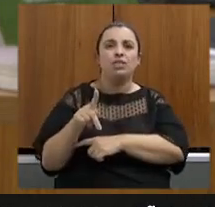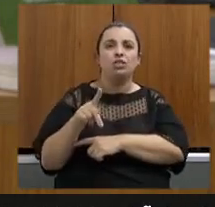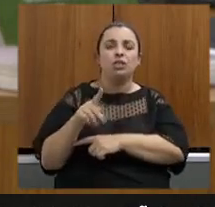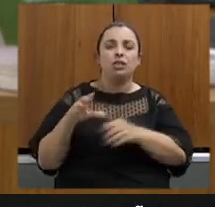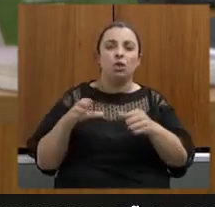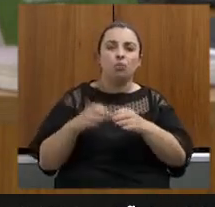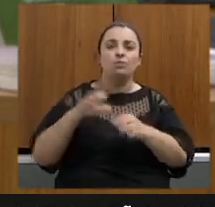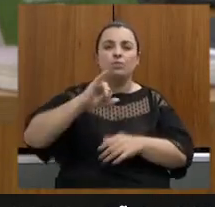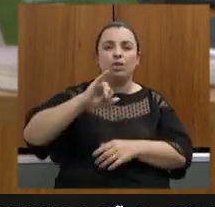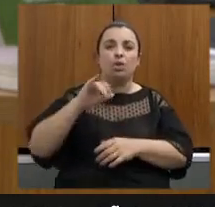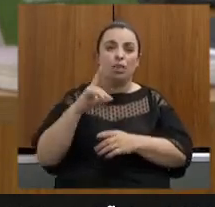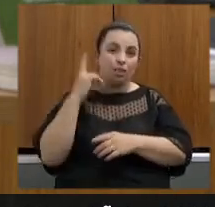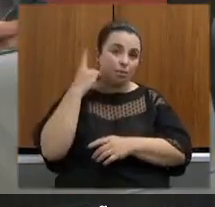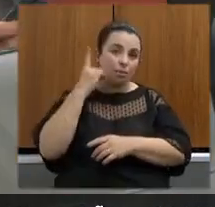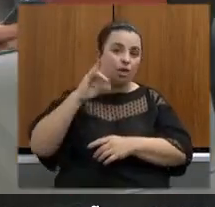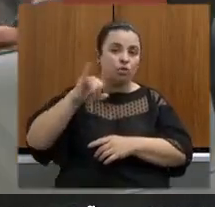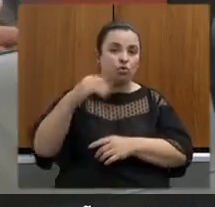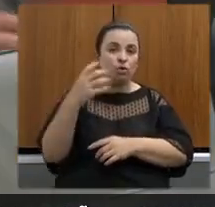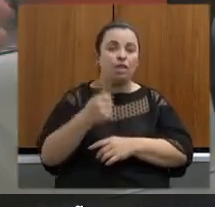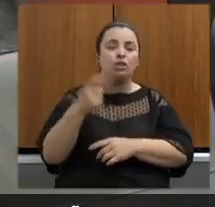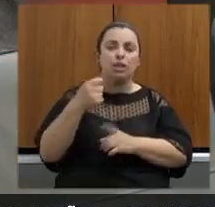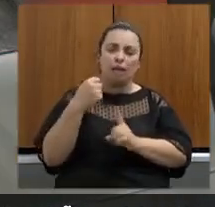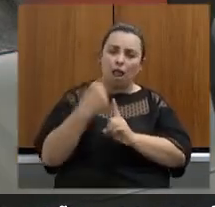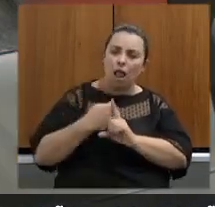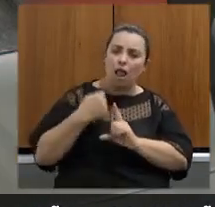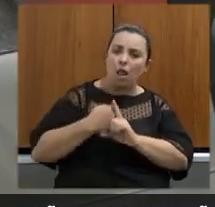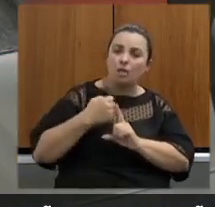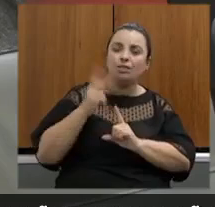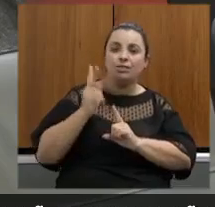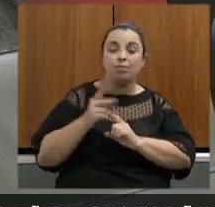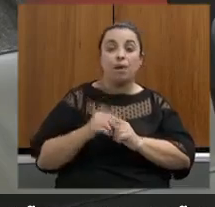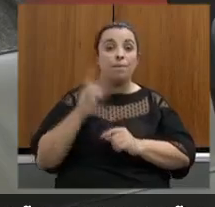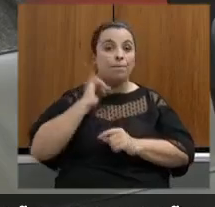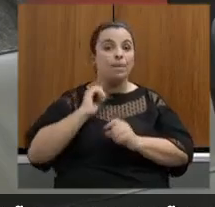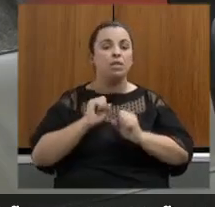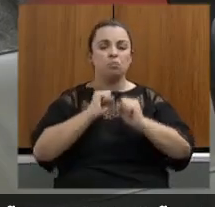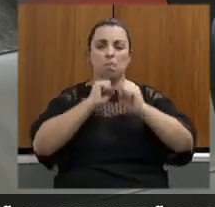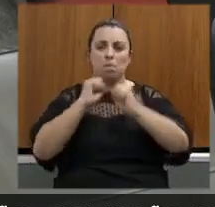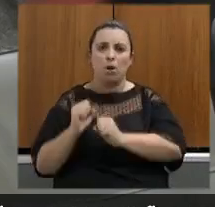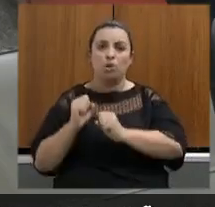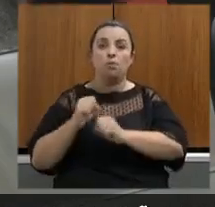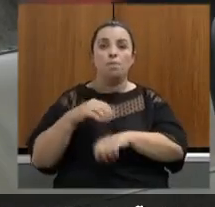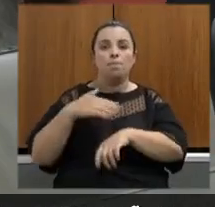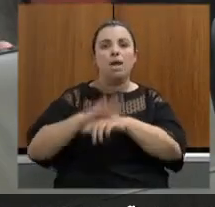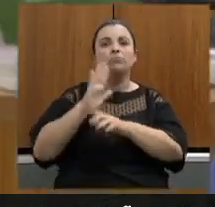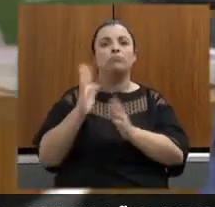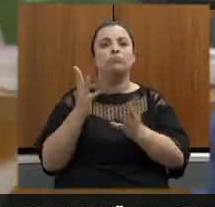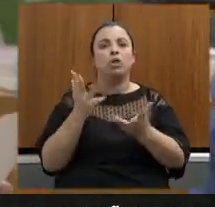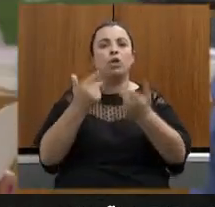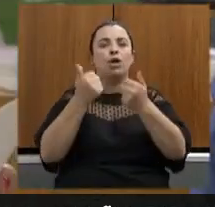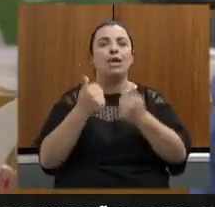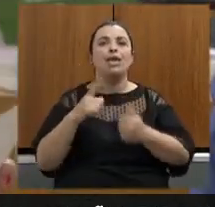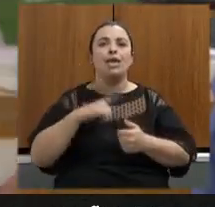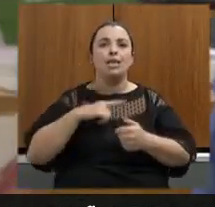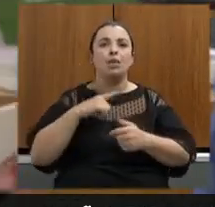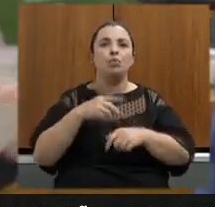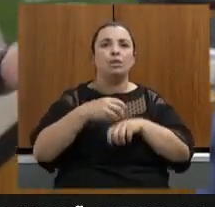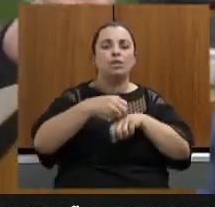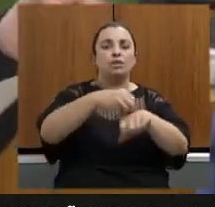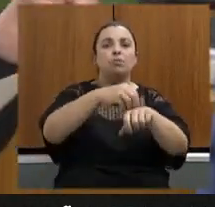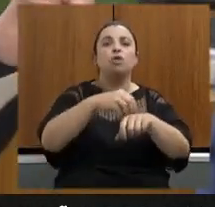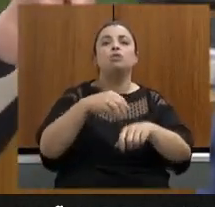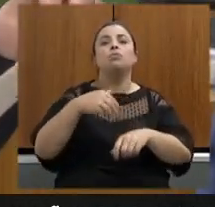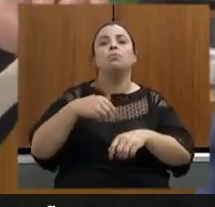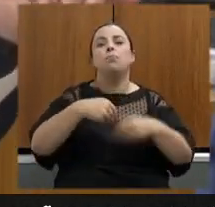que tem uma briga incansável por isso Minas pode melhorar muito e tem um transporte muito mais barato